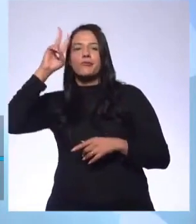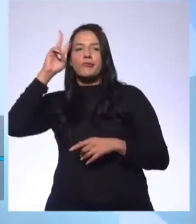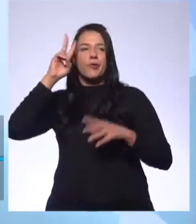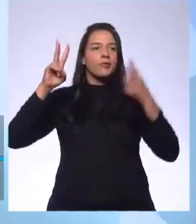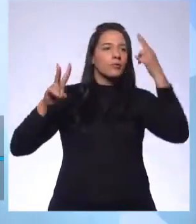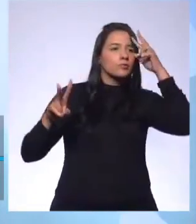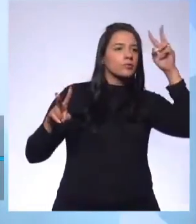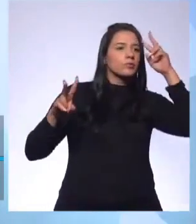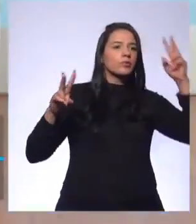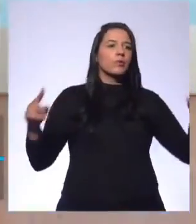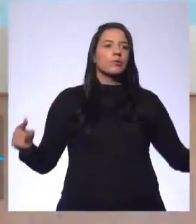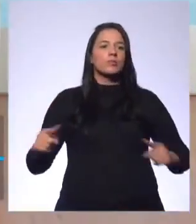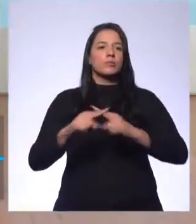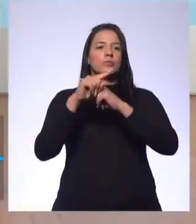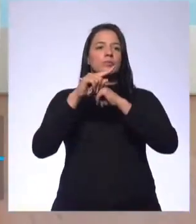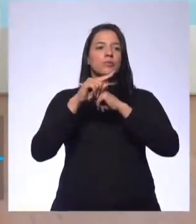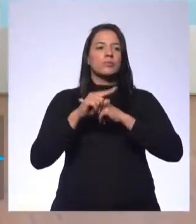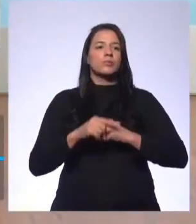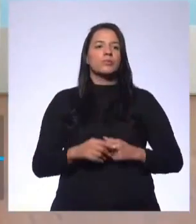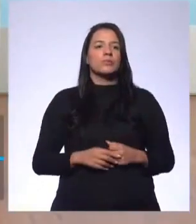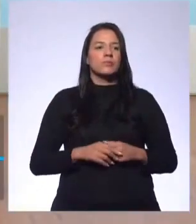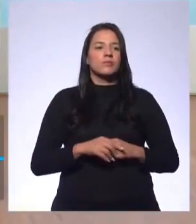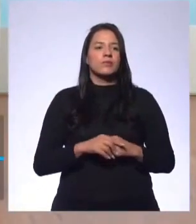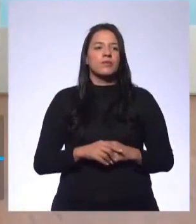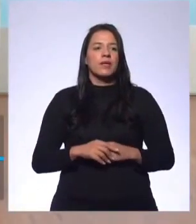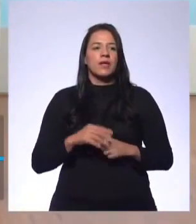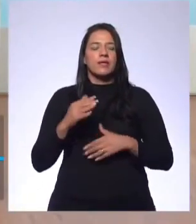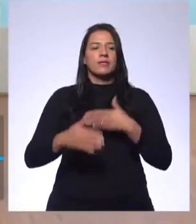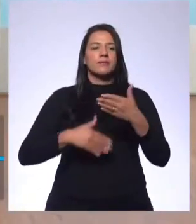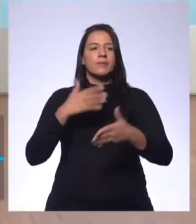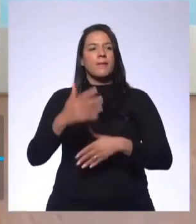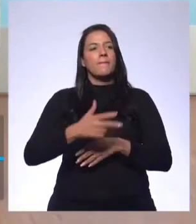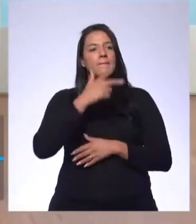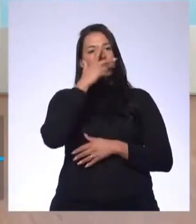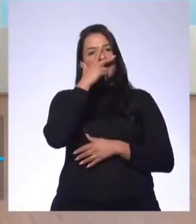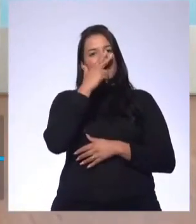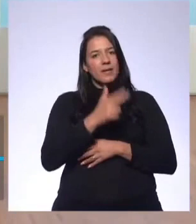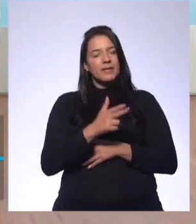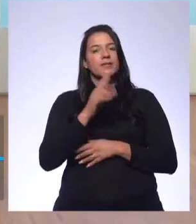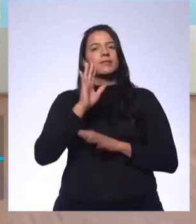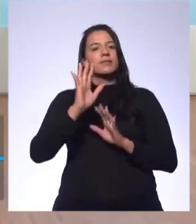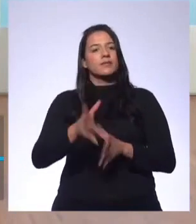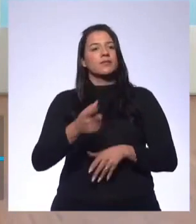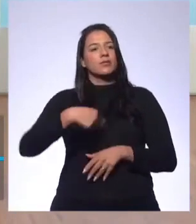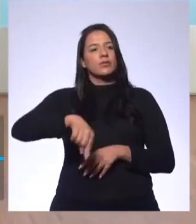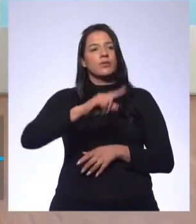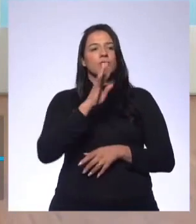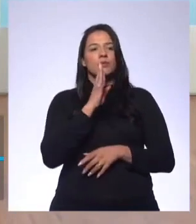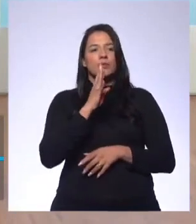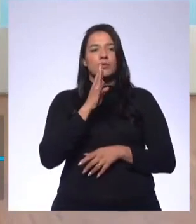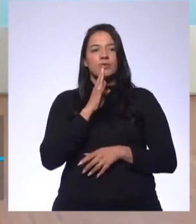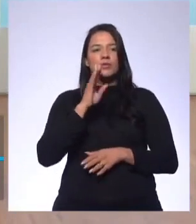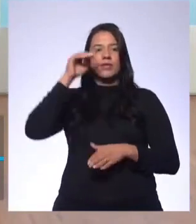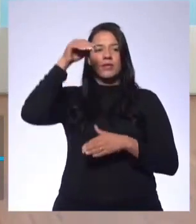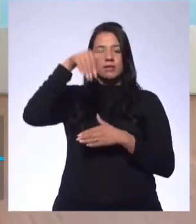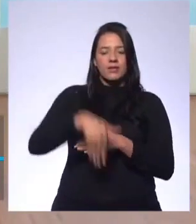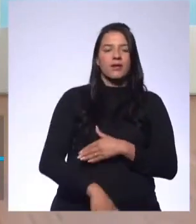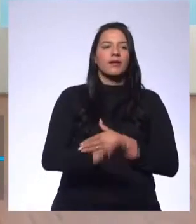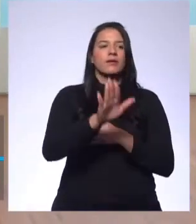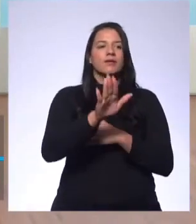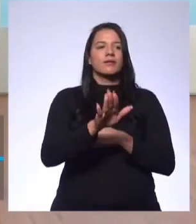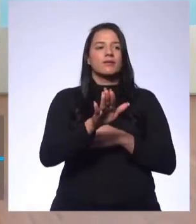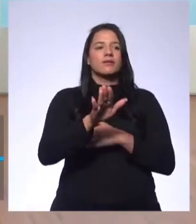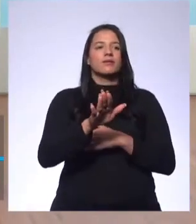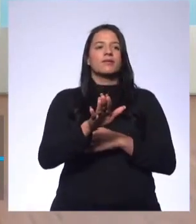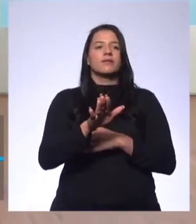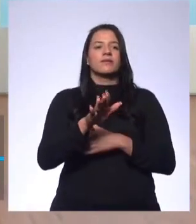uma situação a outra, e se parece muito com uma que a gente já conhece, que ela cai, né, também, né,